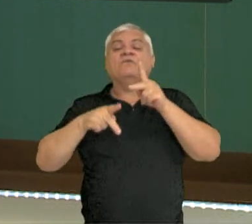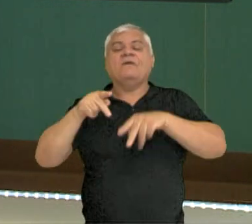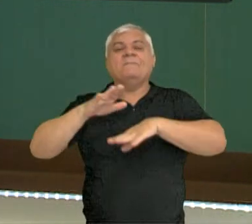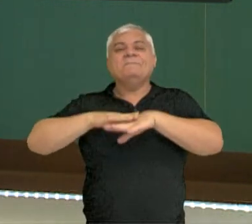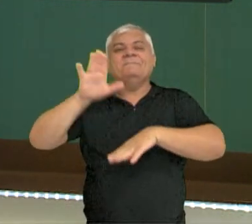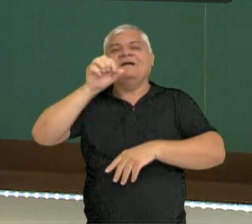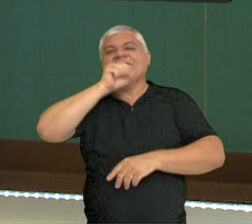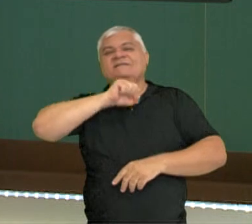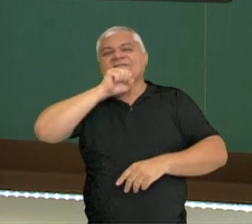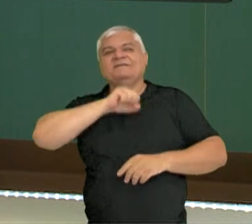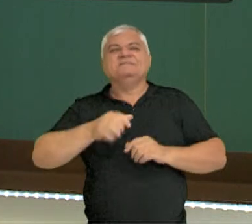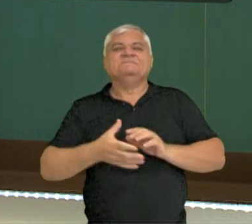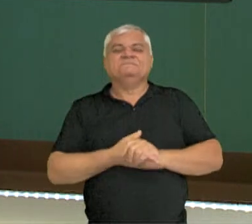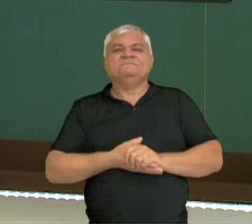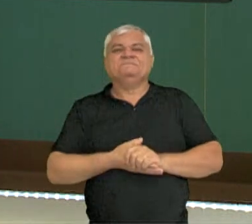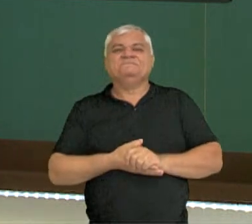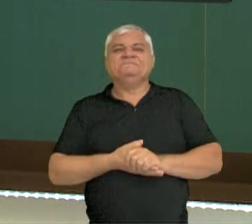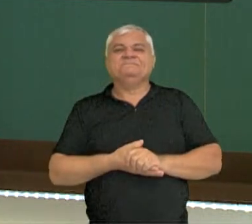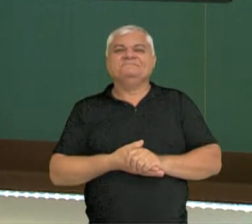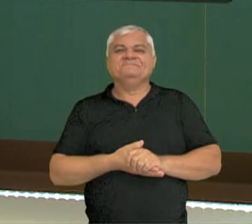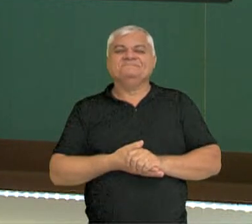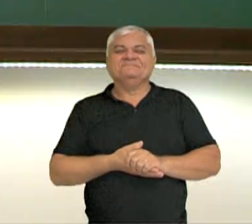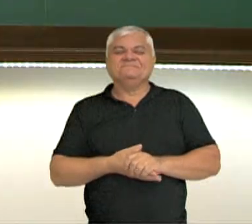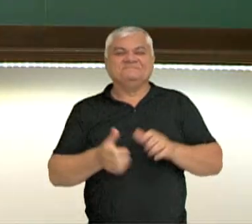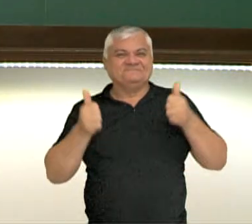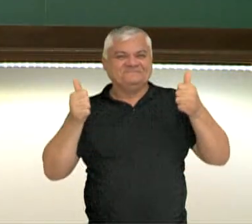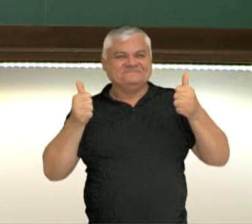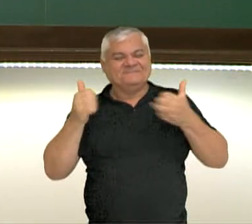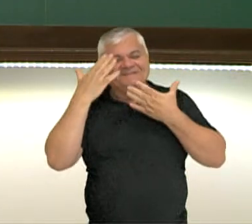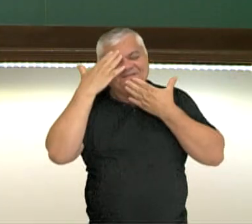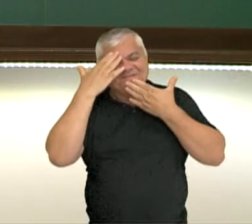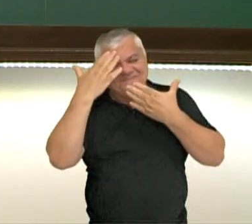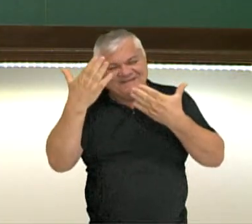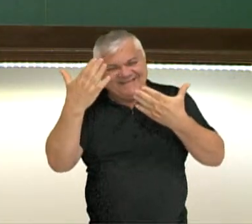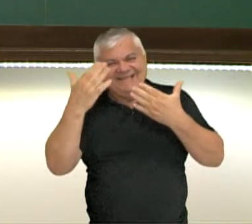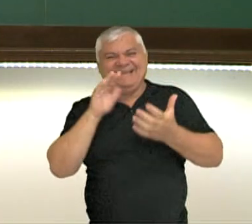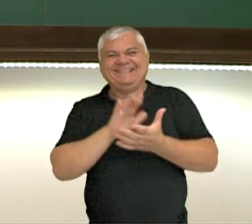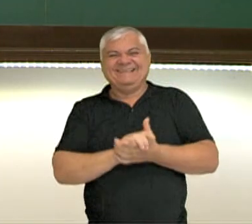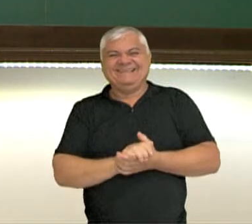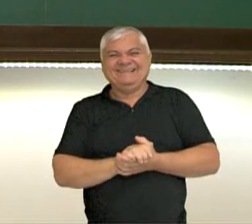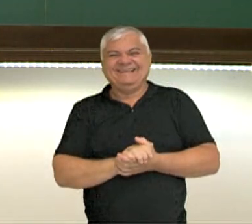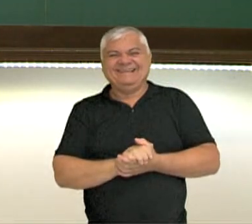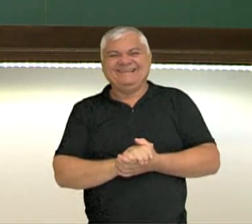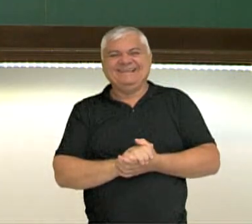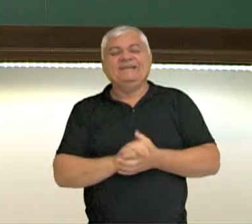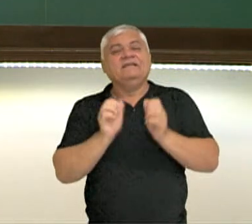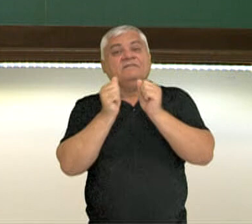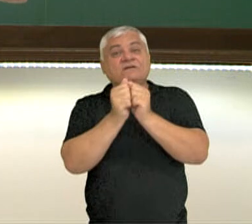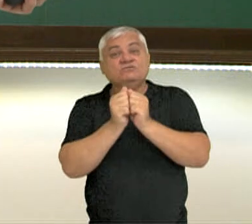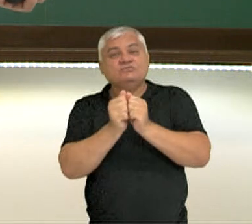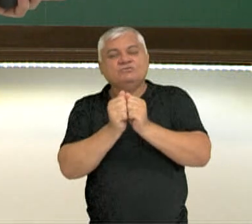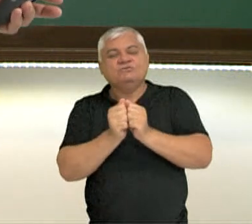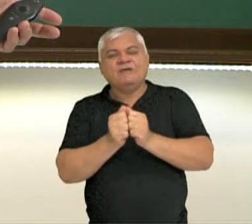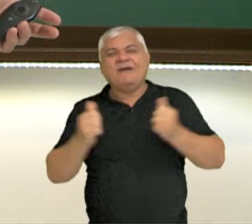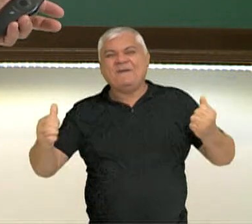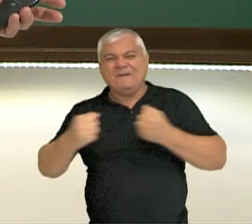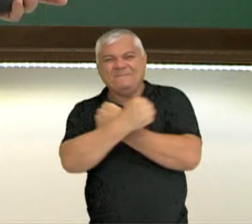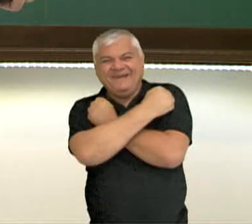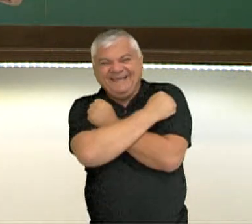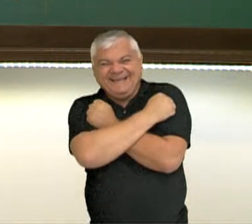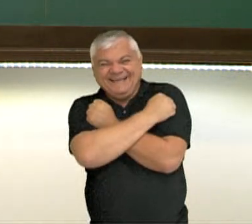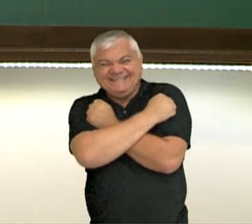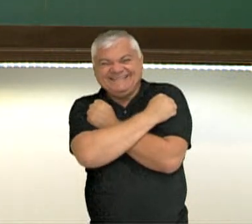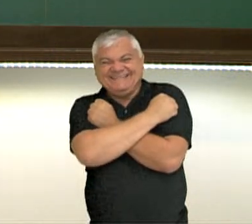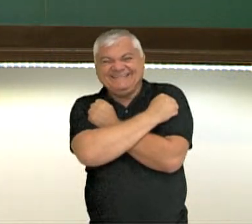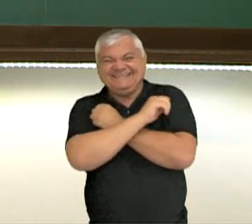antigo. Fechou? Valeu, galera. Agradecer a todos vocês. Ficar junto comigo. Vamos ver se eu acerto agora. Abração